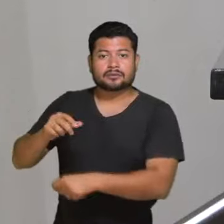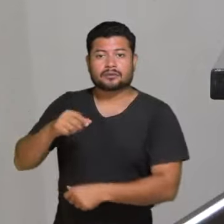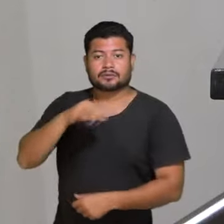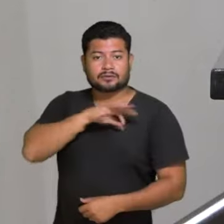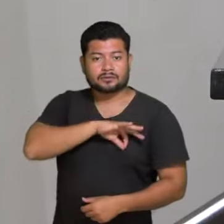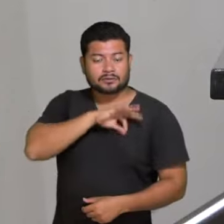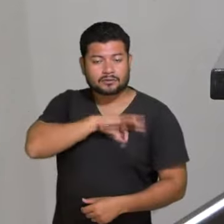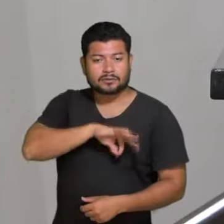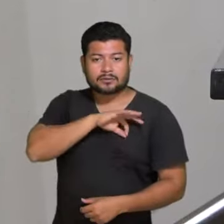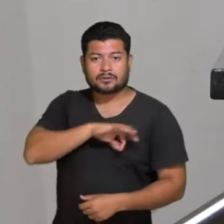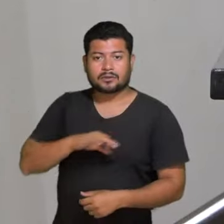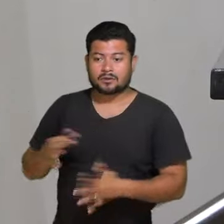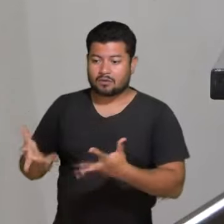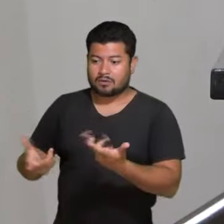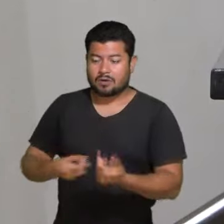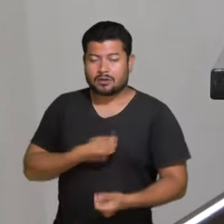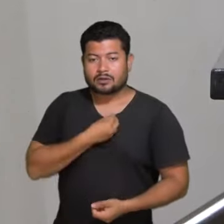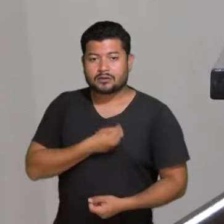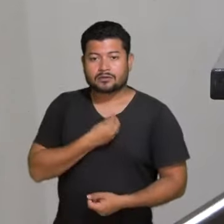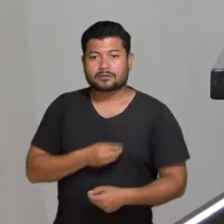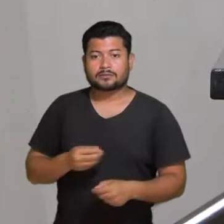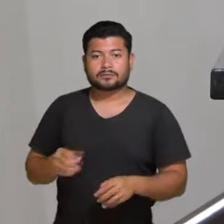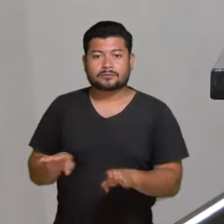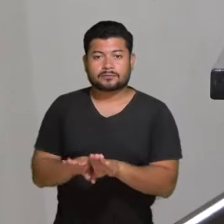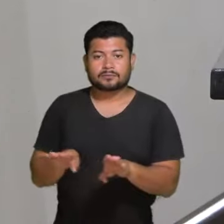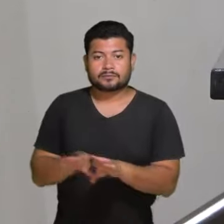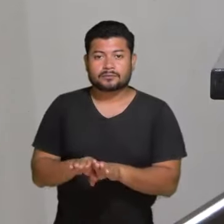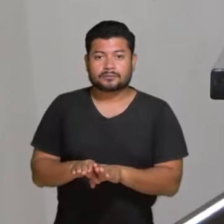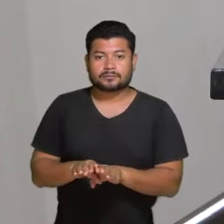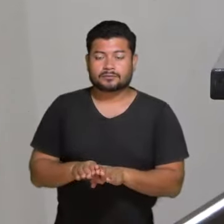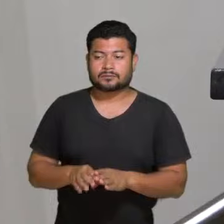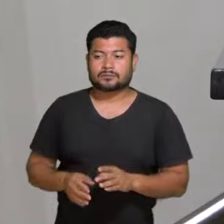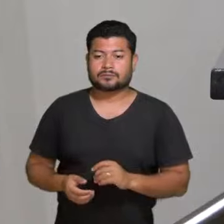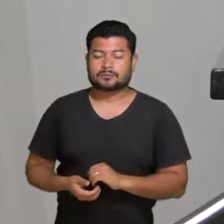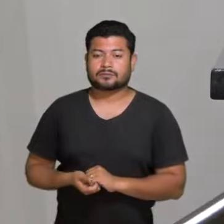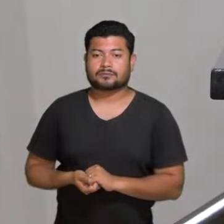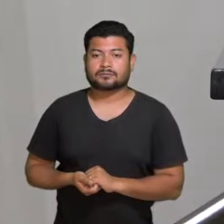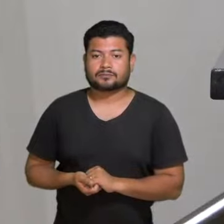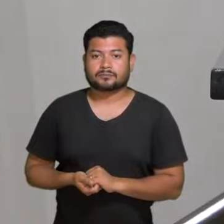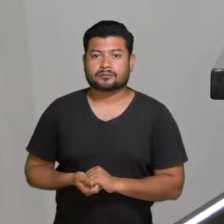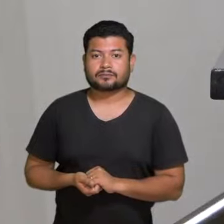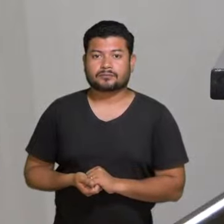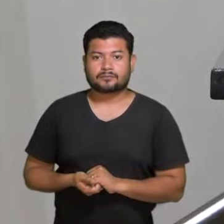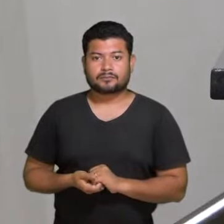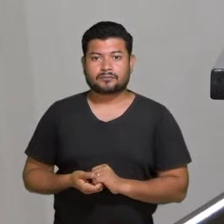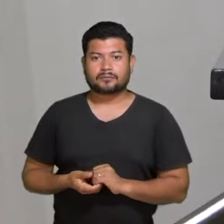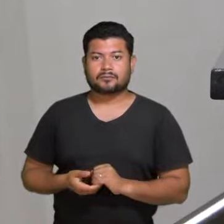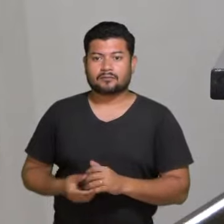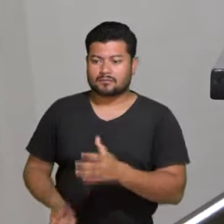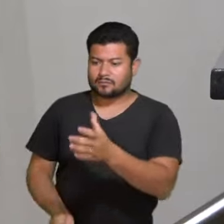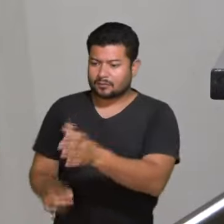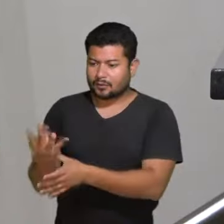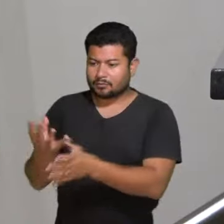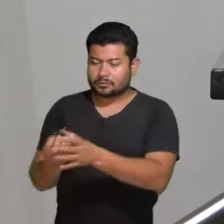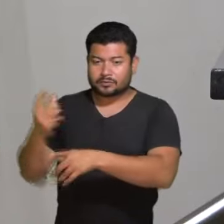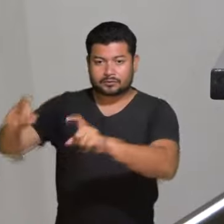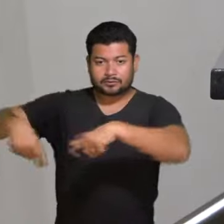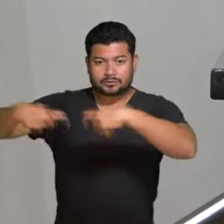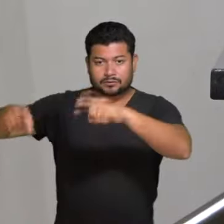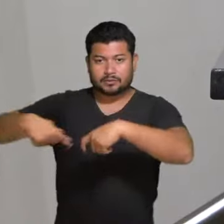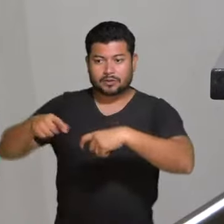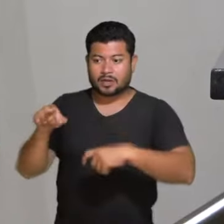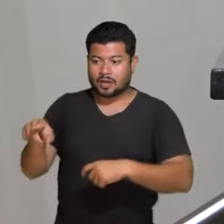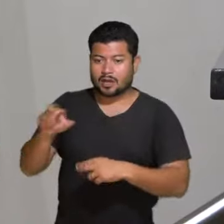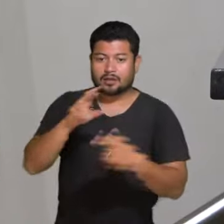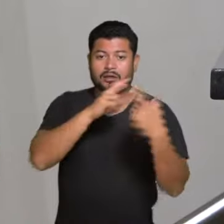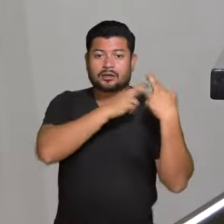vida. O nosso agro é responsável por mais de 30% do